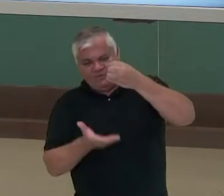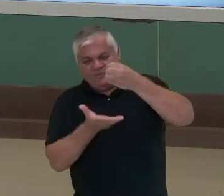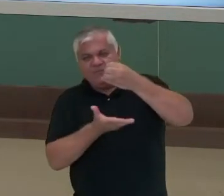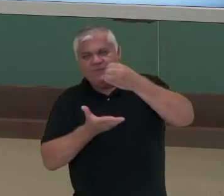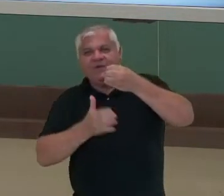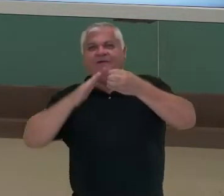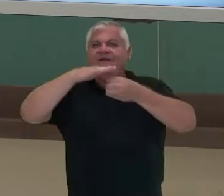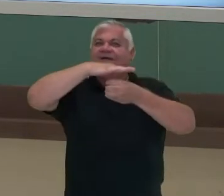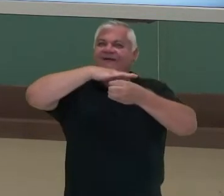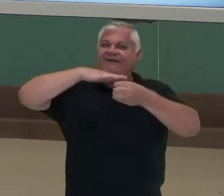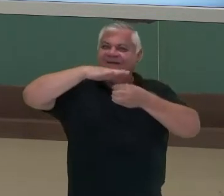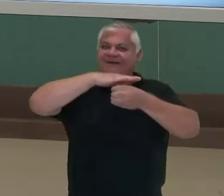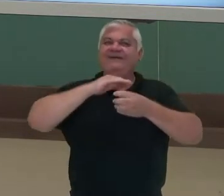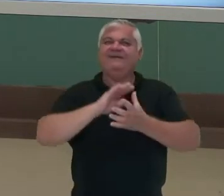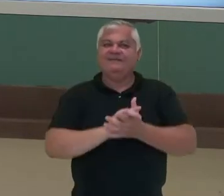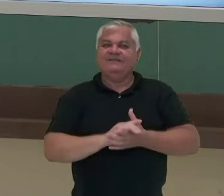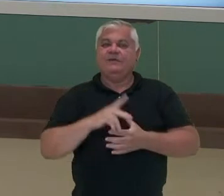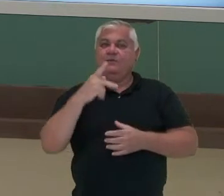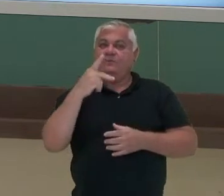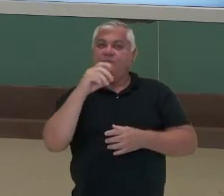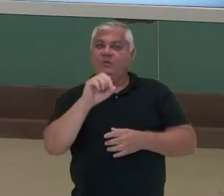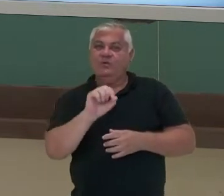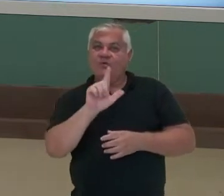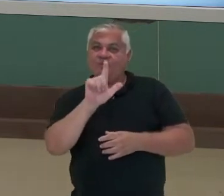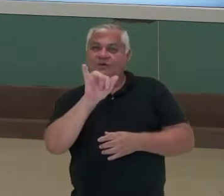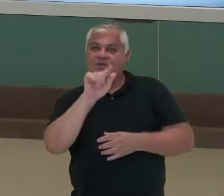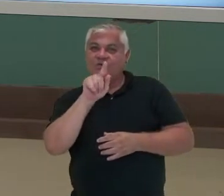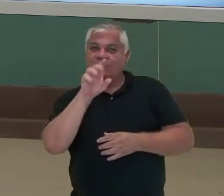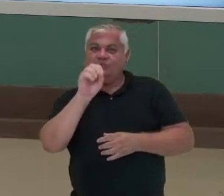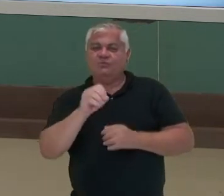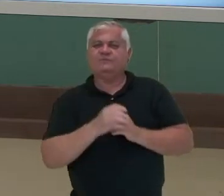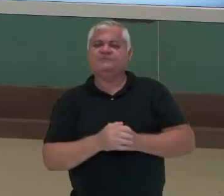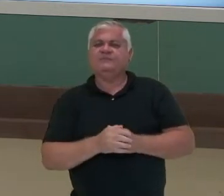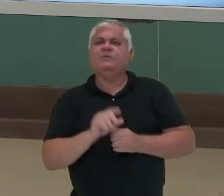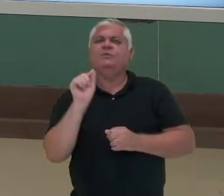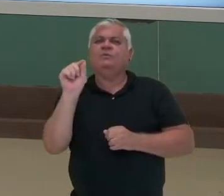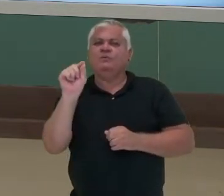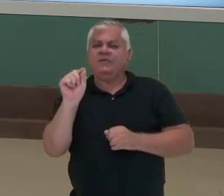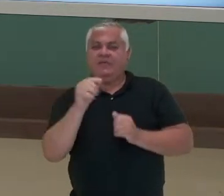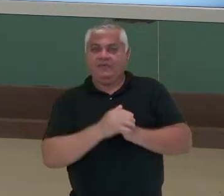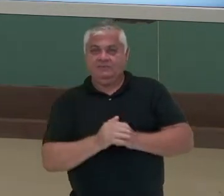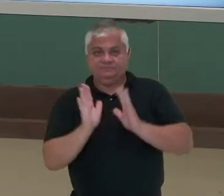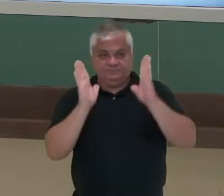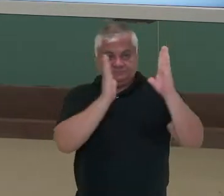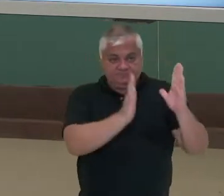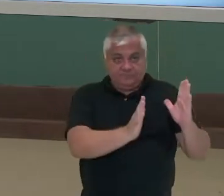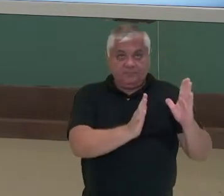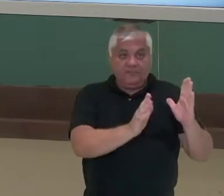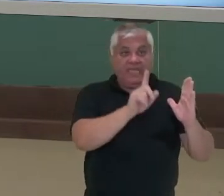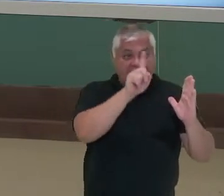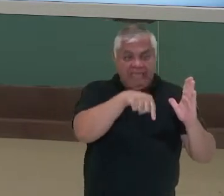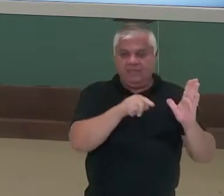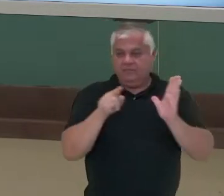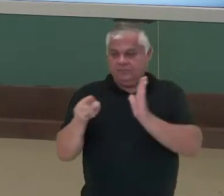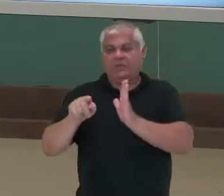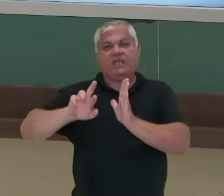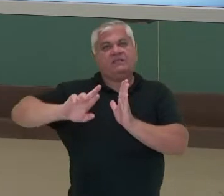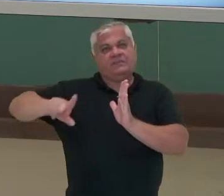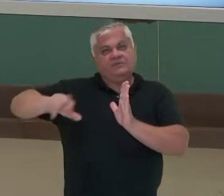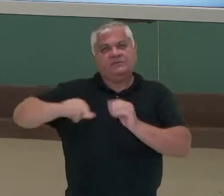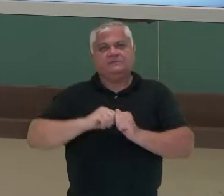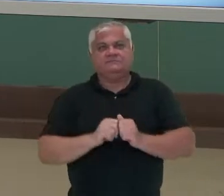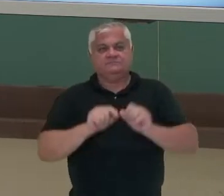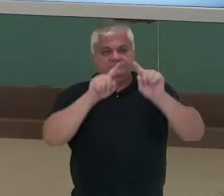chama de não polígono. Vamos esclarecer melhor. O que é polígono e o que não é polígono. O polígono aqui